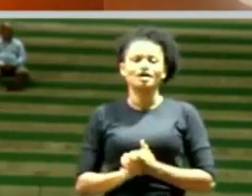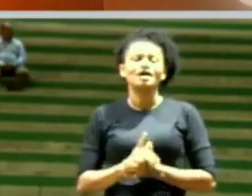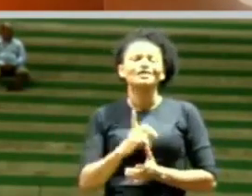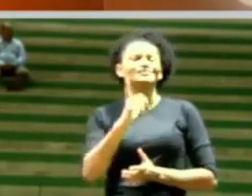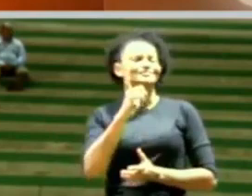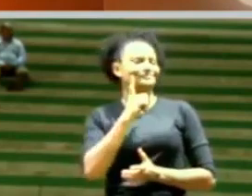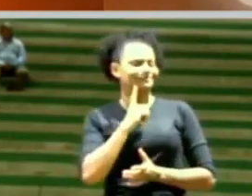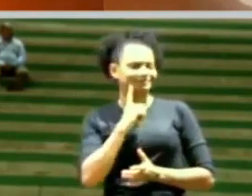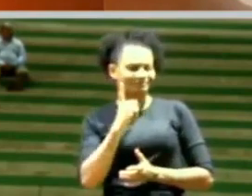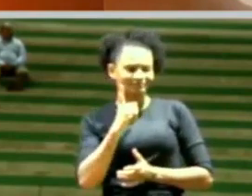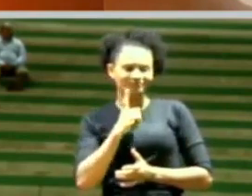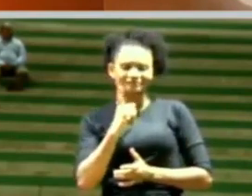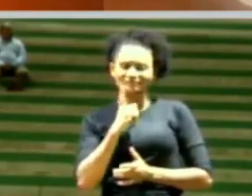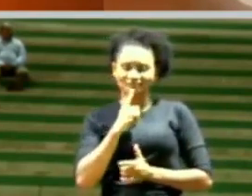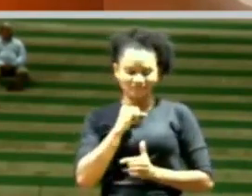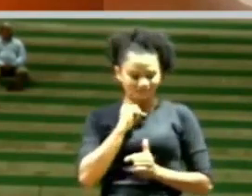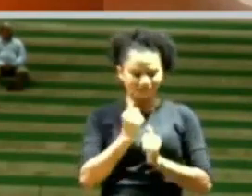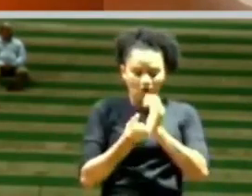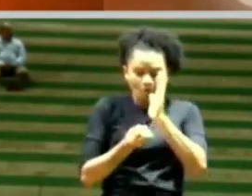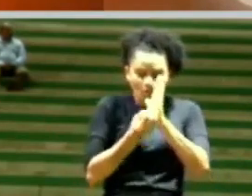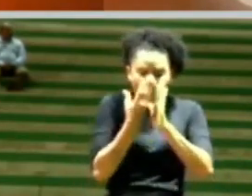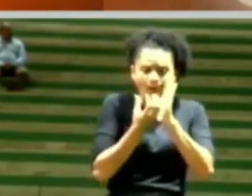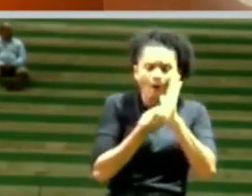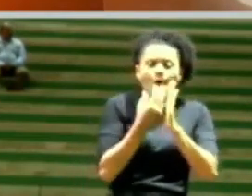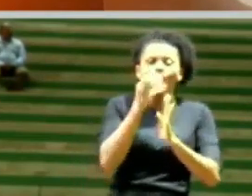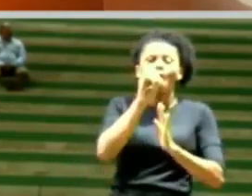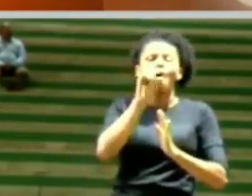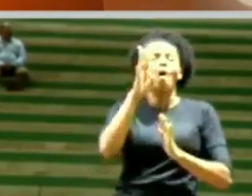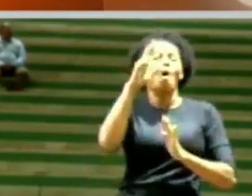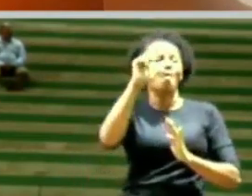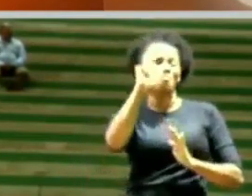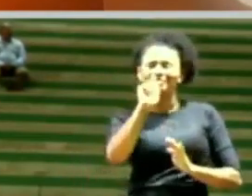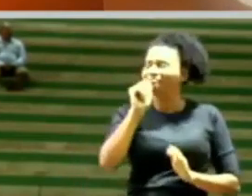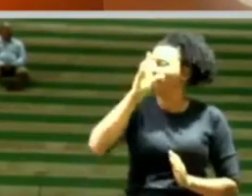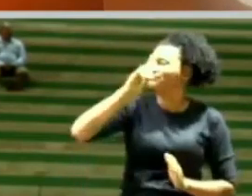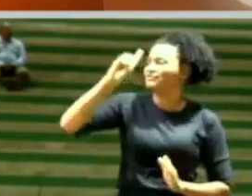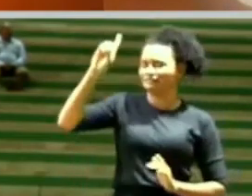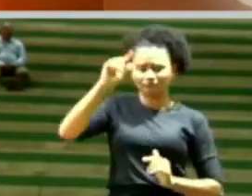está na obra de Deus avivada.